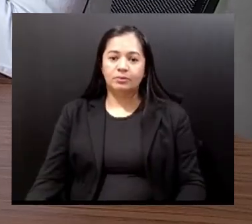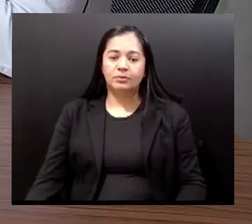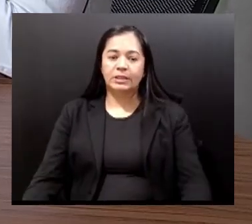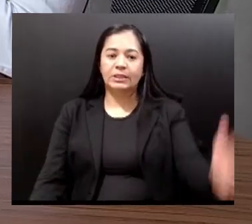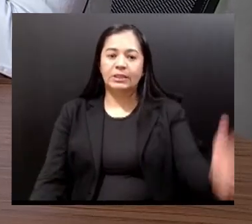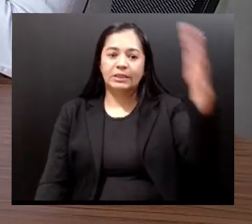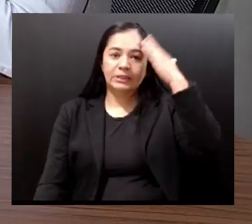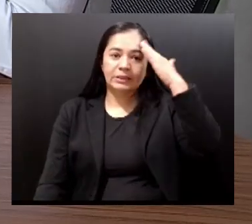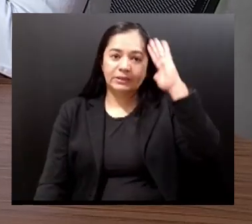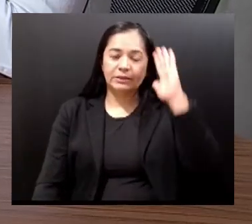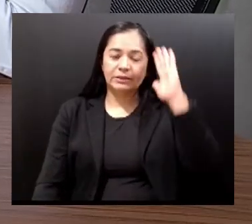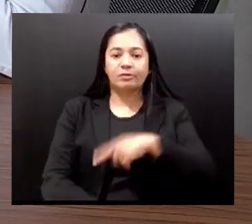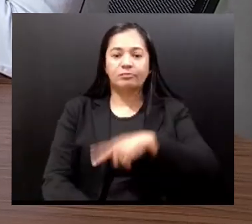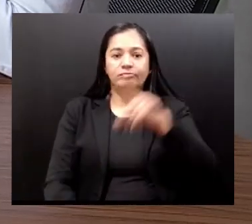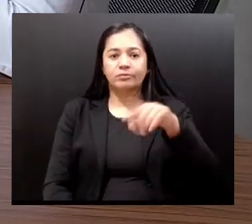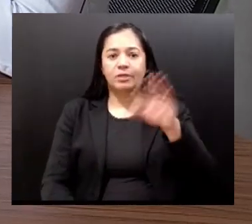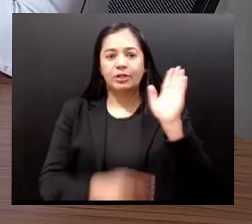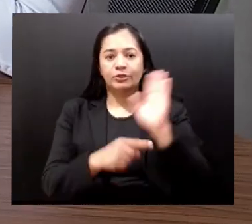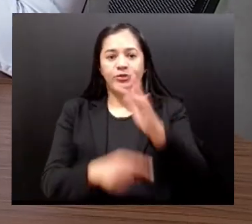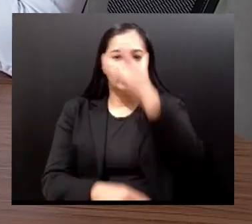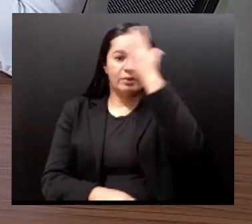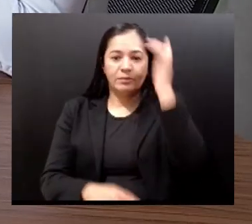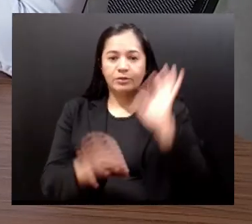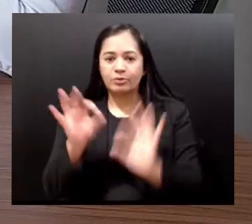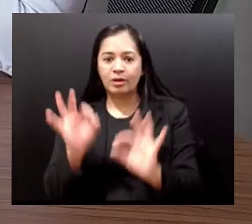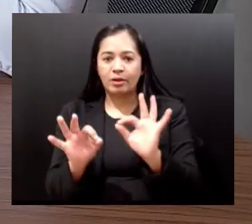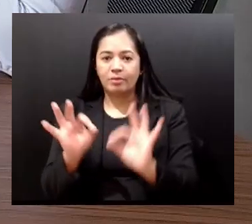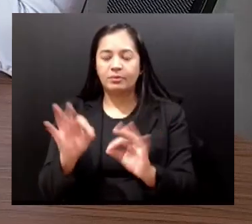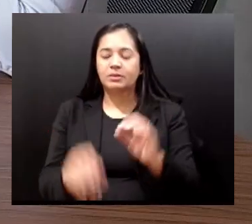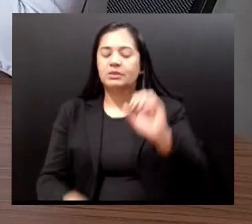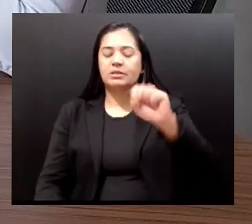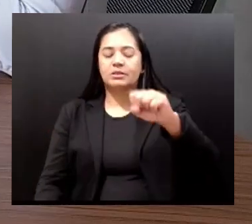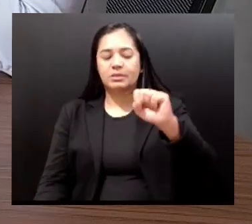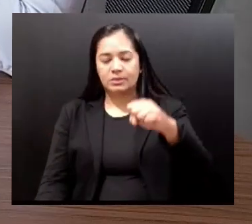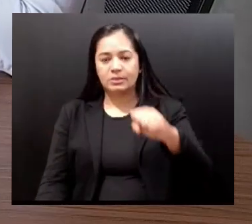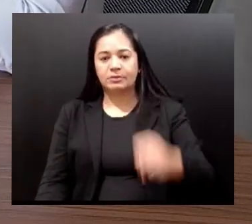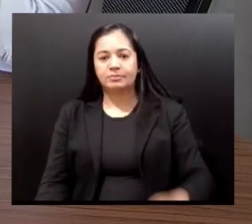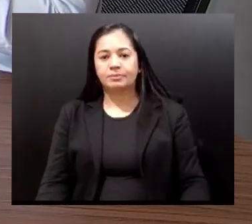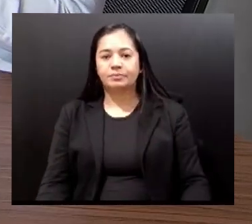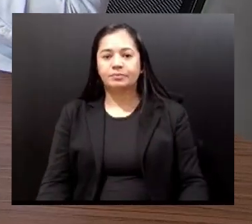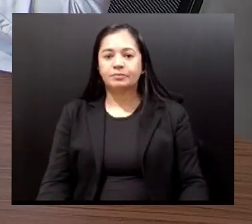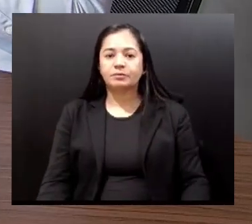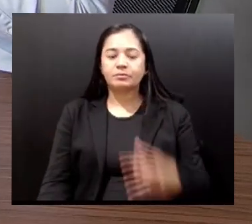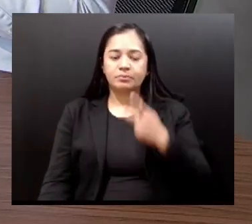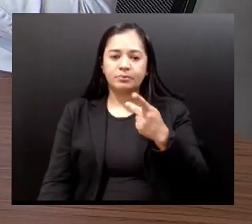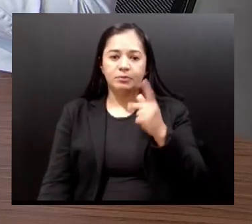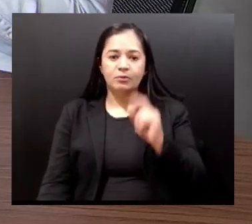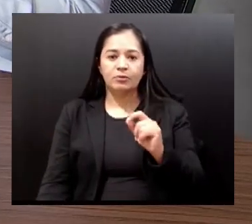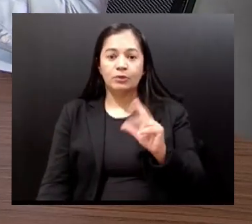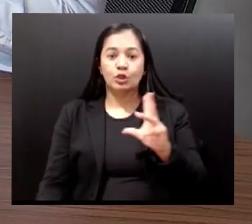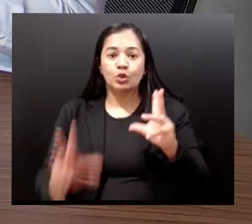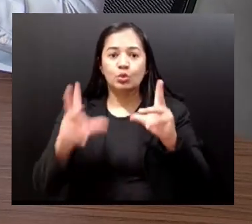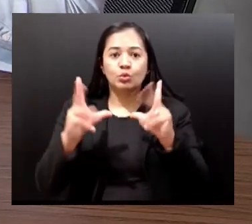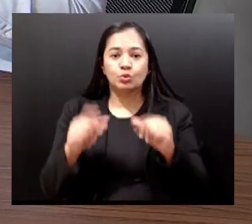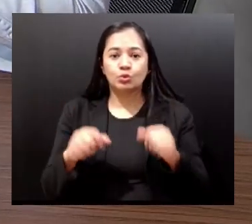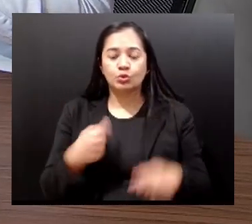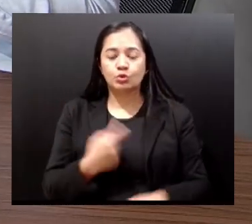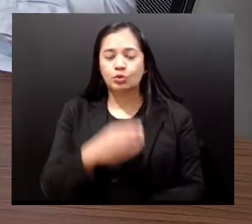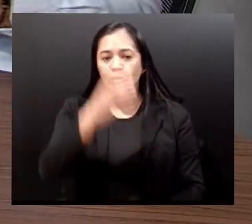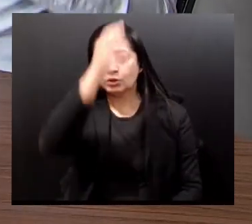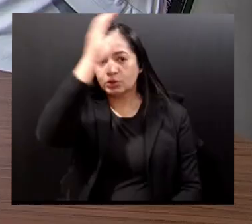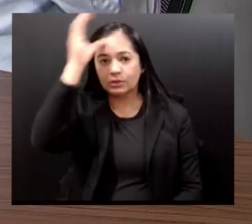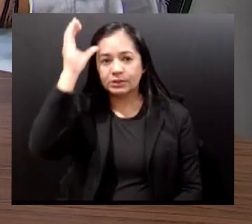planejar as suas finanças? Com certeza. Eu falo que para todos nossos clientes conhecidos